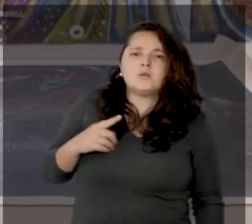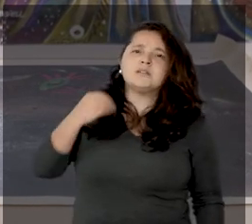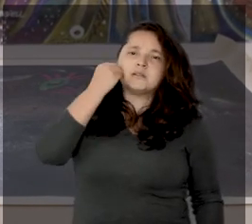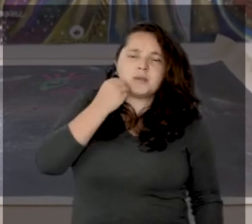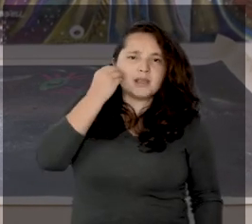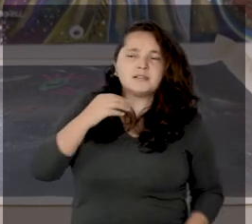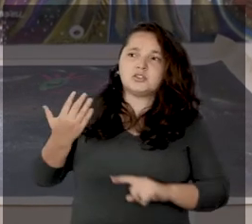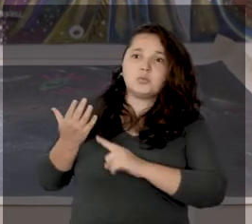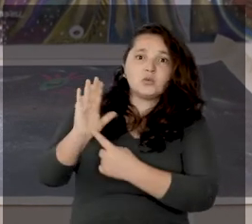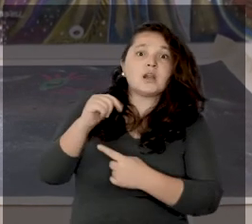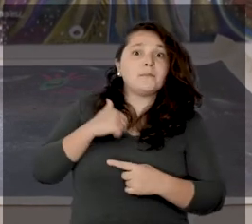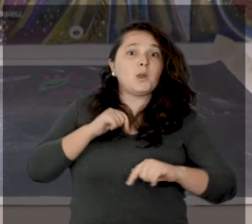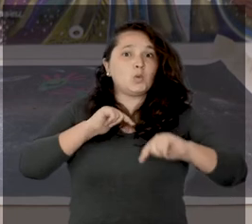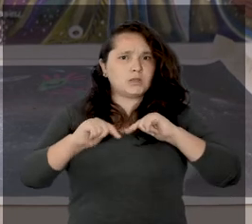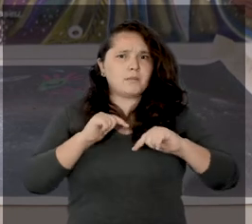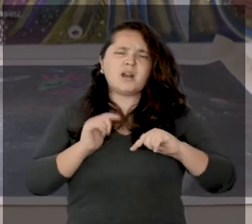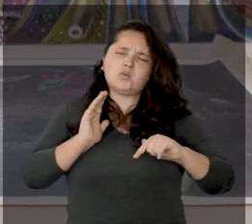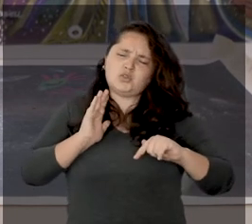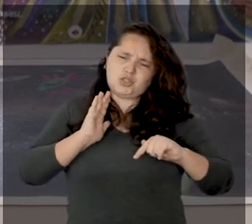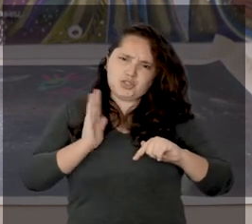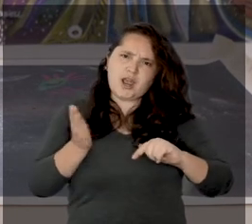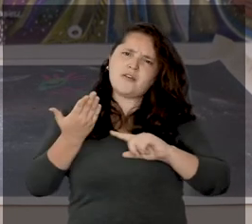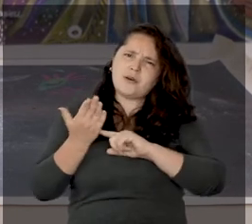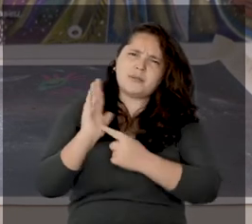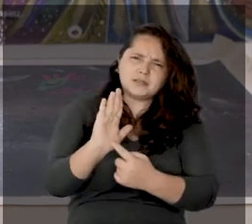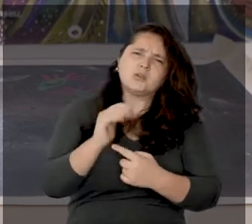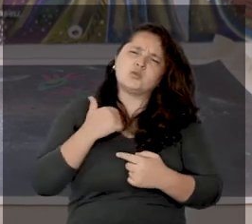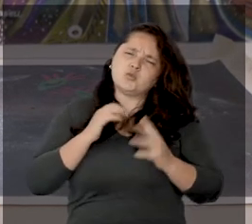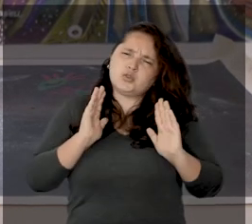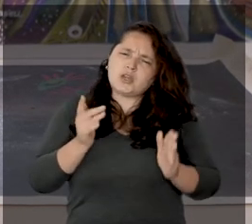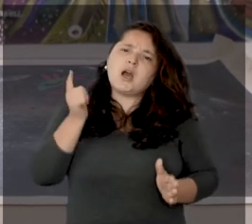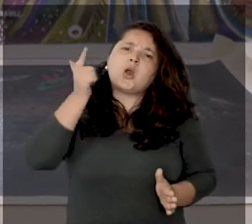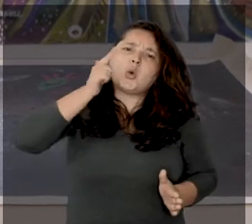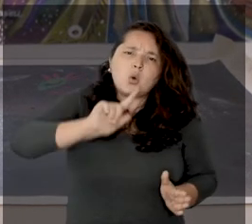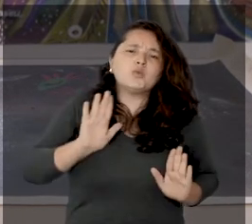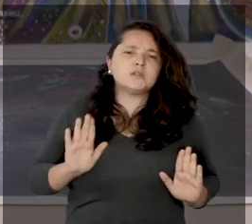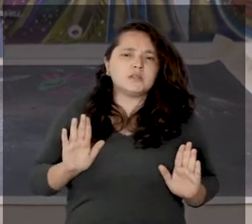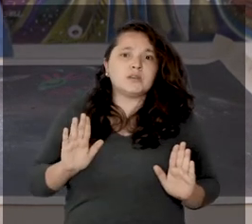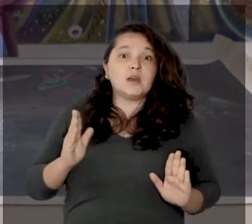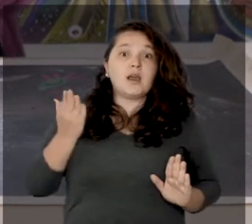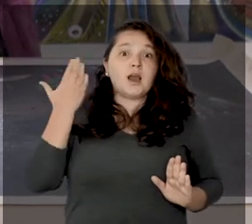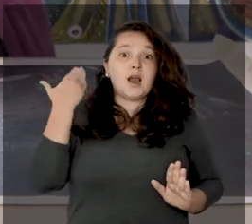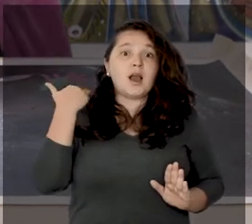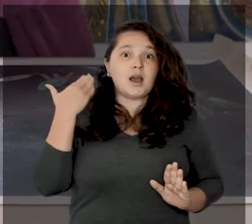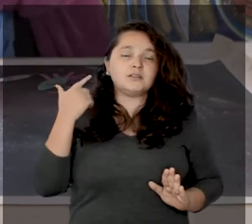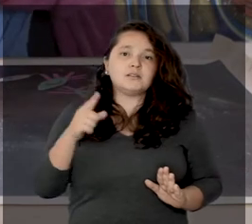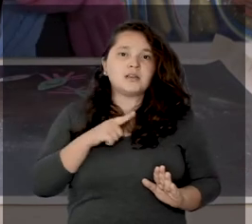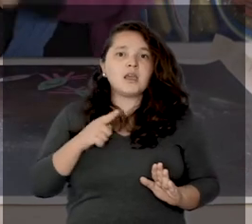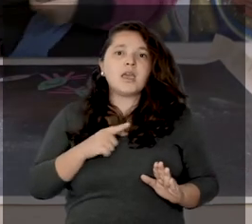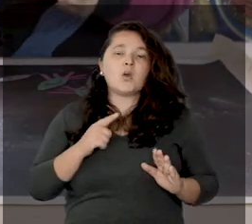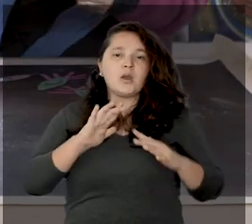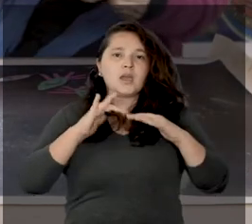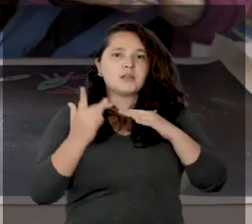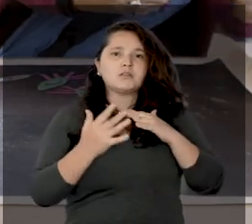meu trabalho já foi apresentado, né? Eu consegui apresentar o meu trabalho quando eu comecei a publicar o meu trabalho na rede social, né?